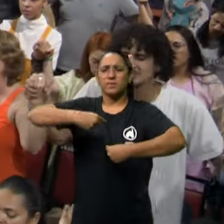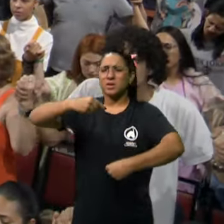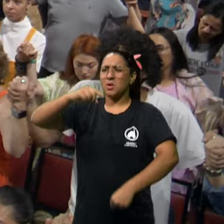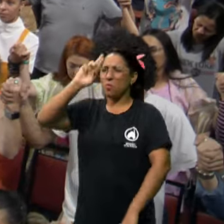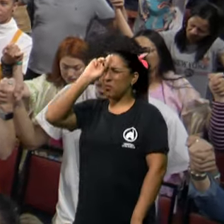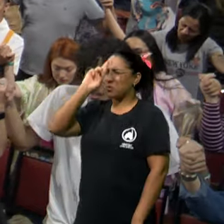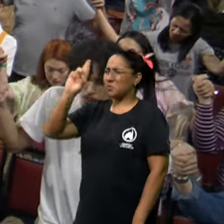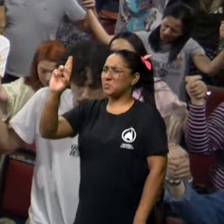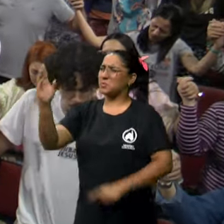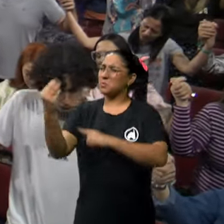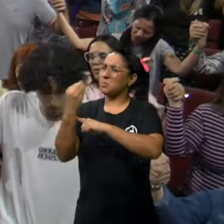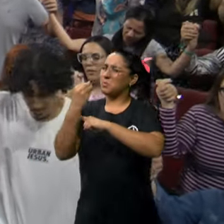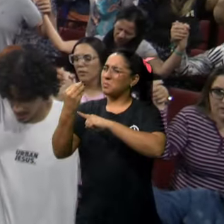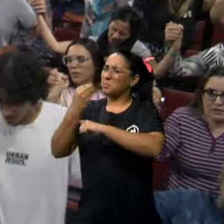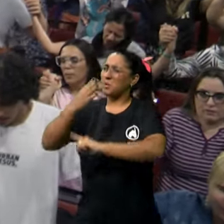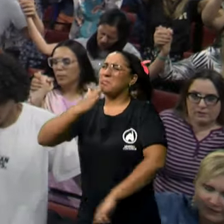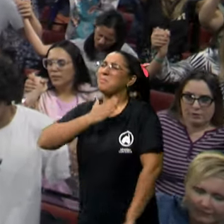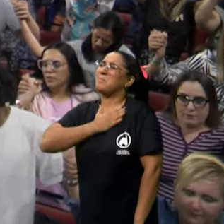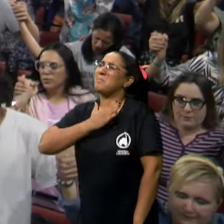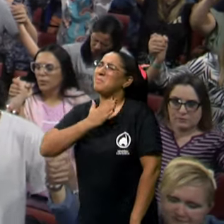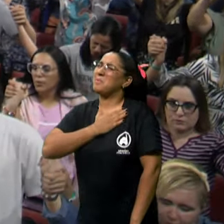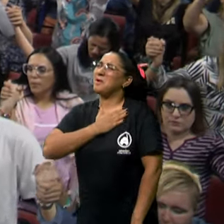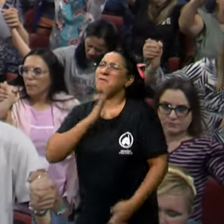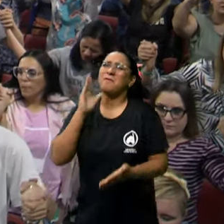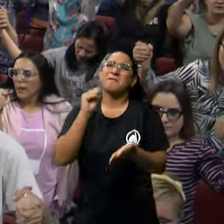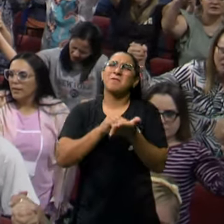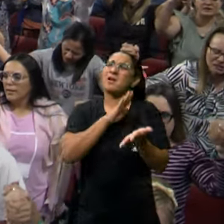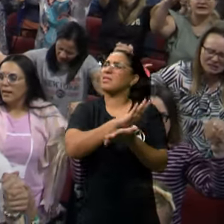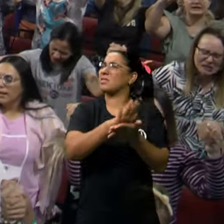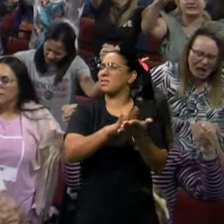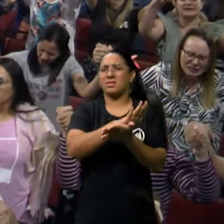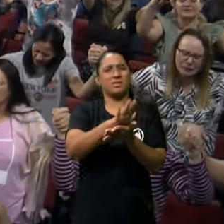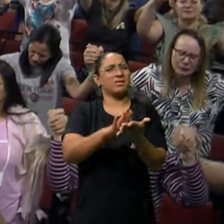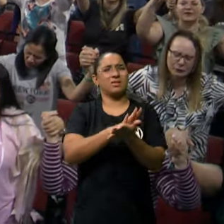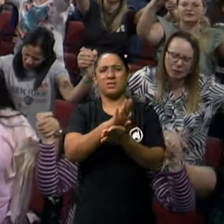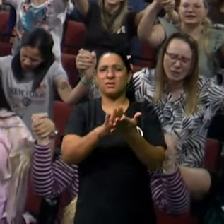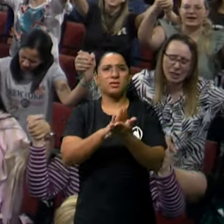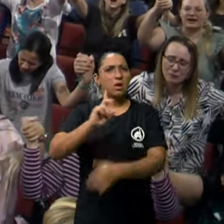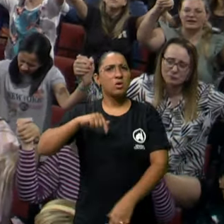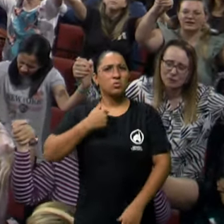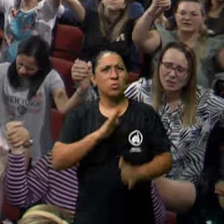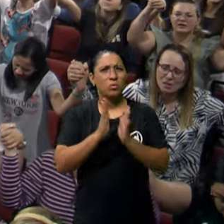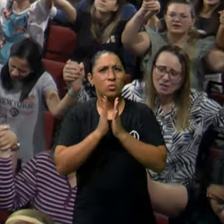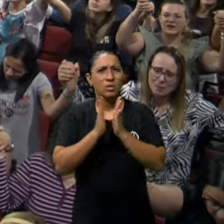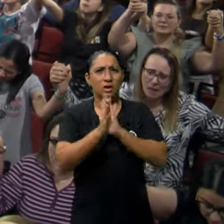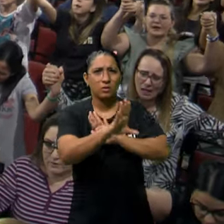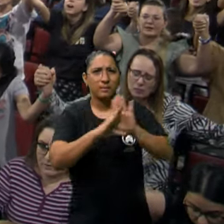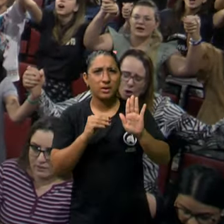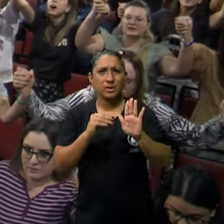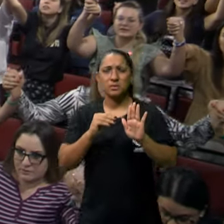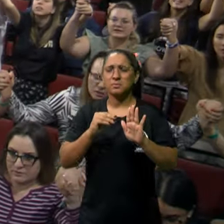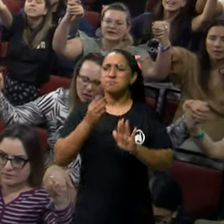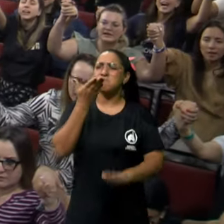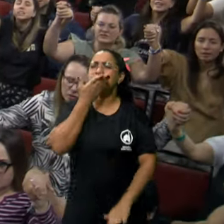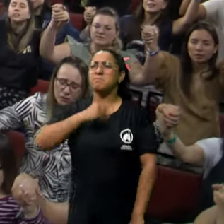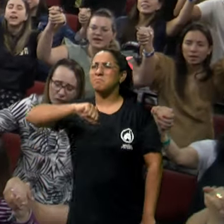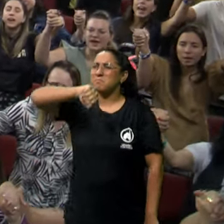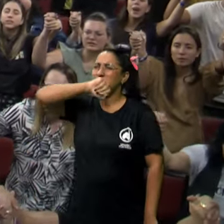O Senhor é o meu pastor e nada me faltará Oremos juntos